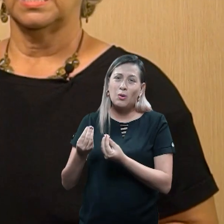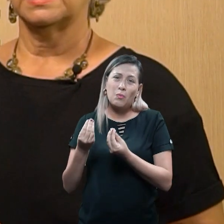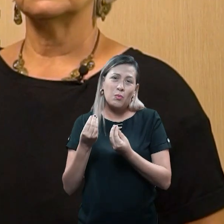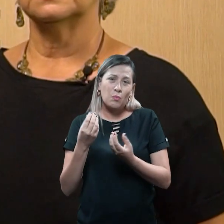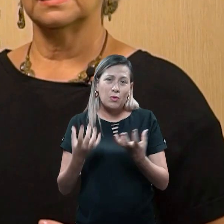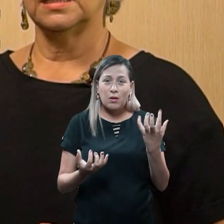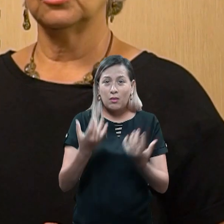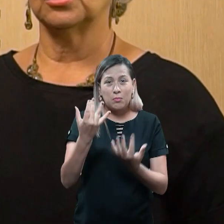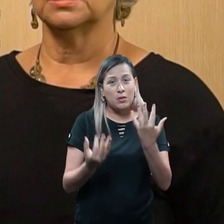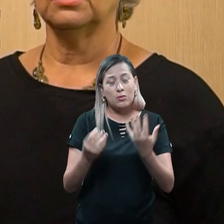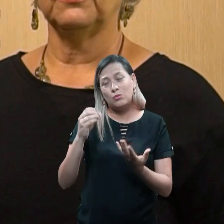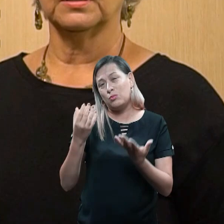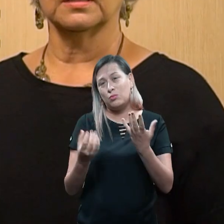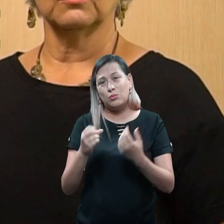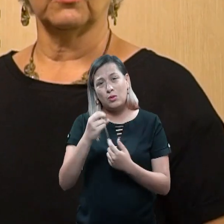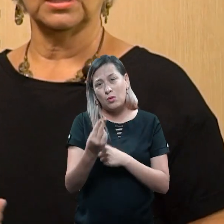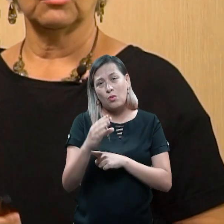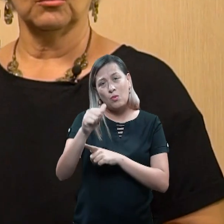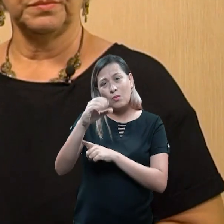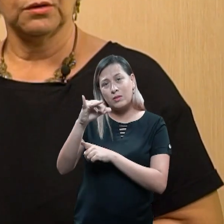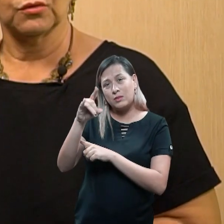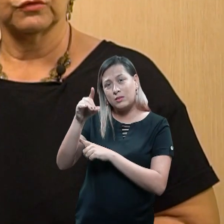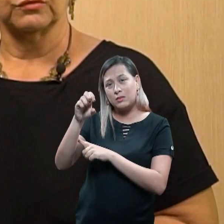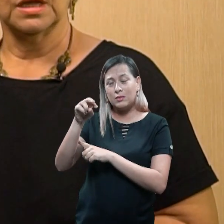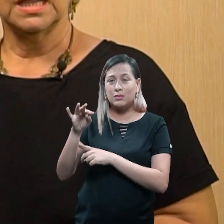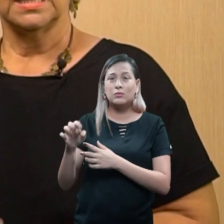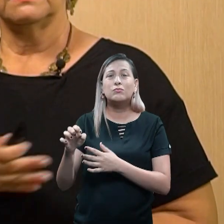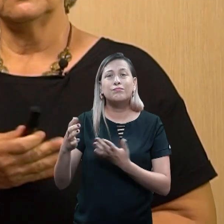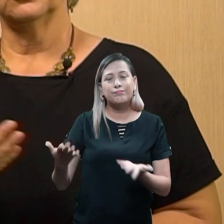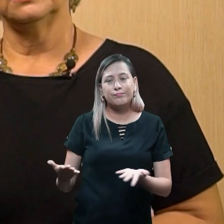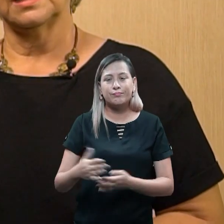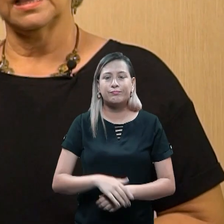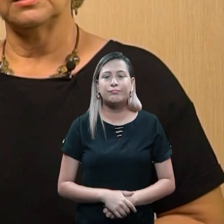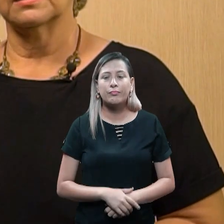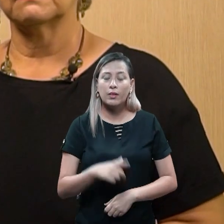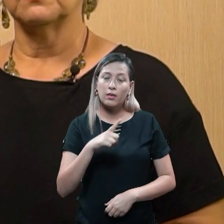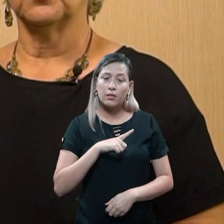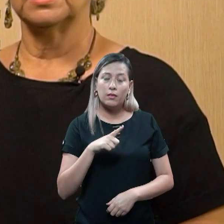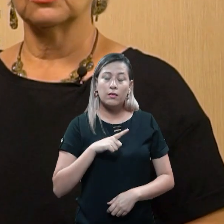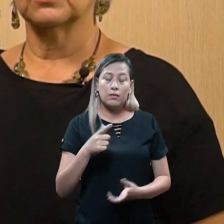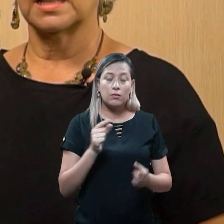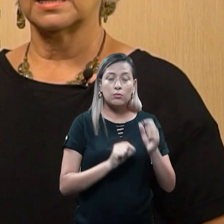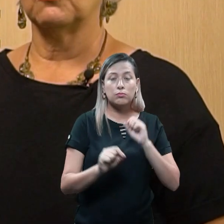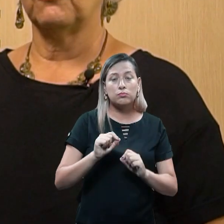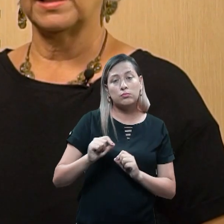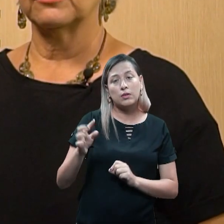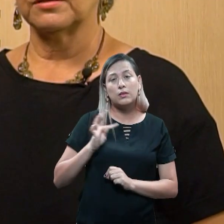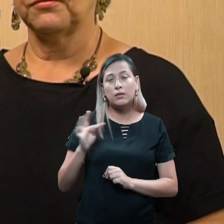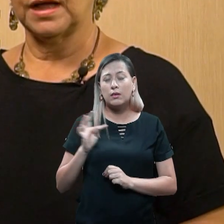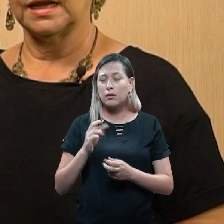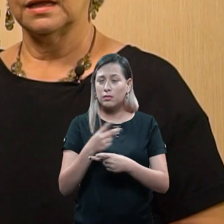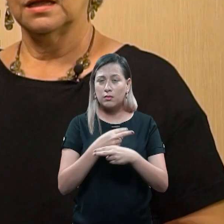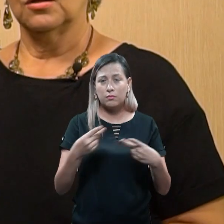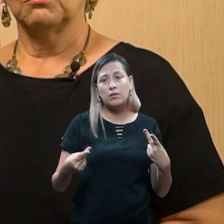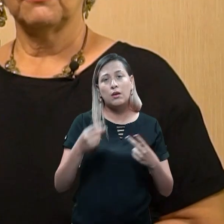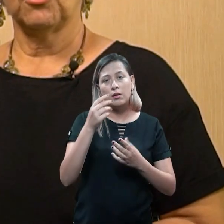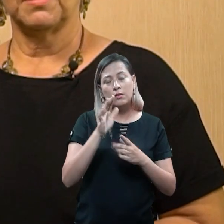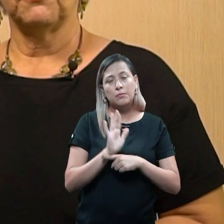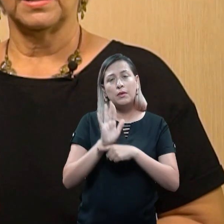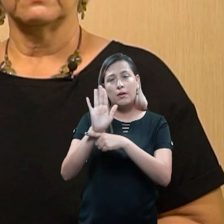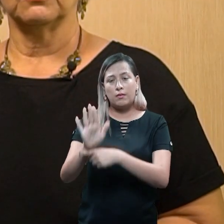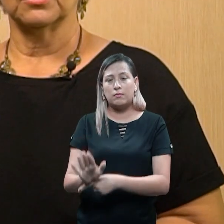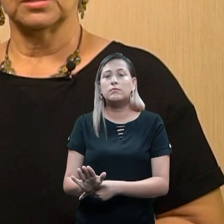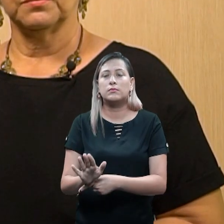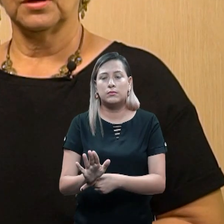queimadura, acidente, danificando o folículo piloso. Existem técnicas que podem ajudar a camuflar esta falha. Uma